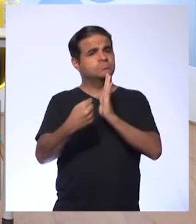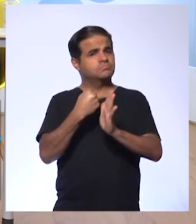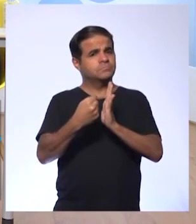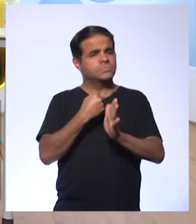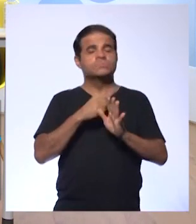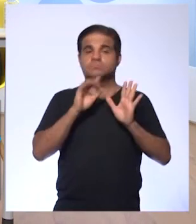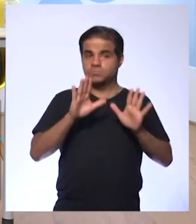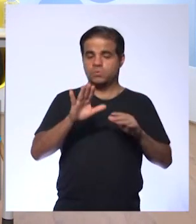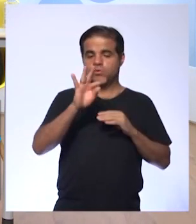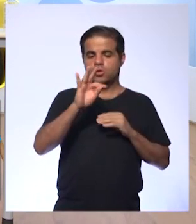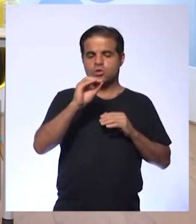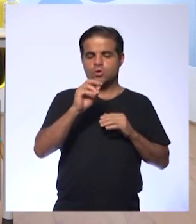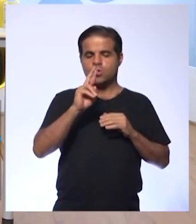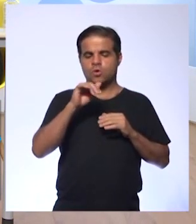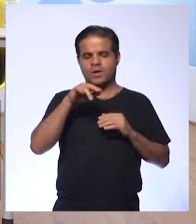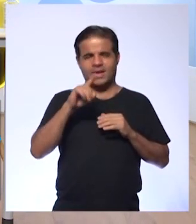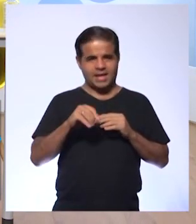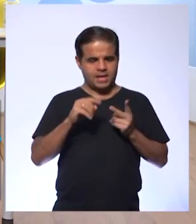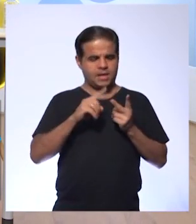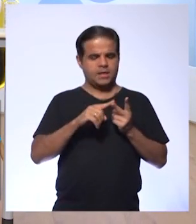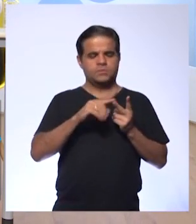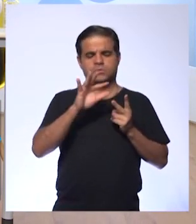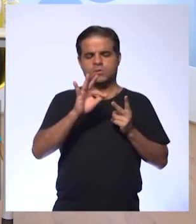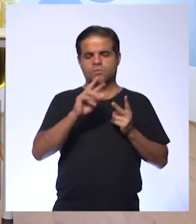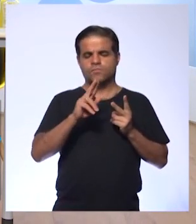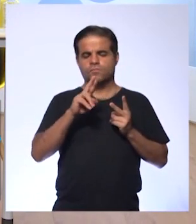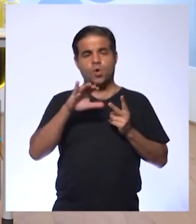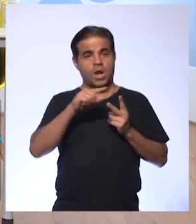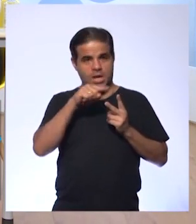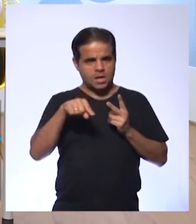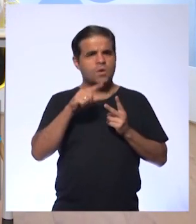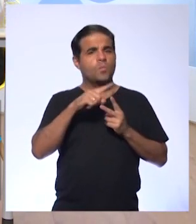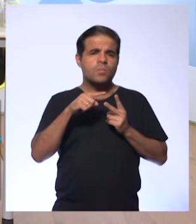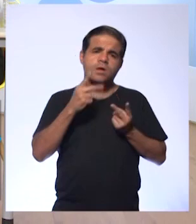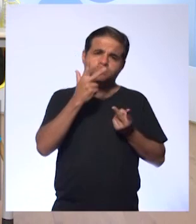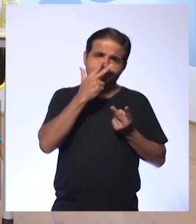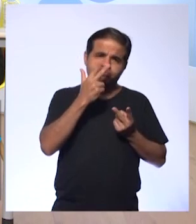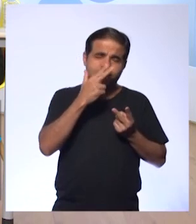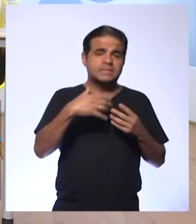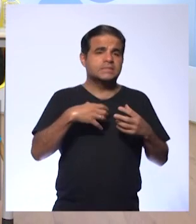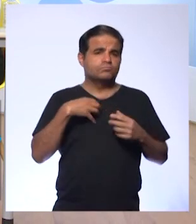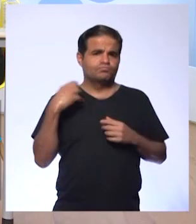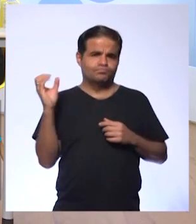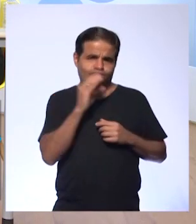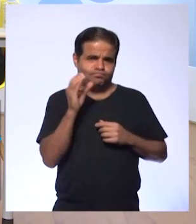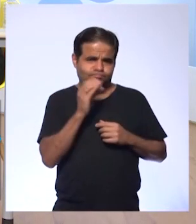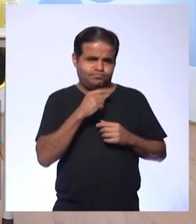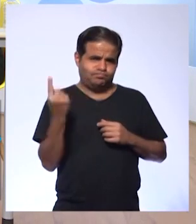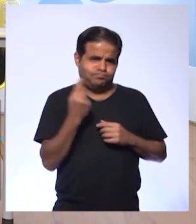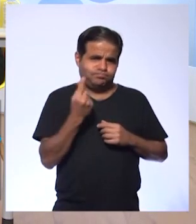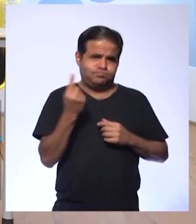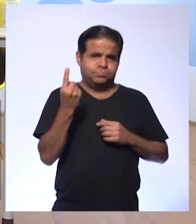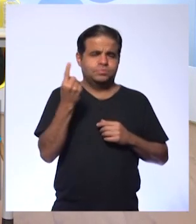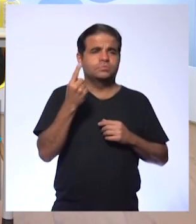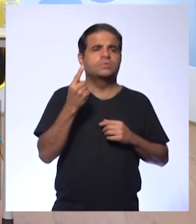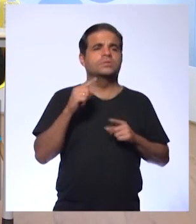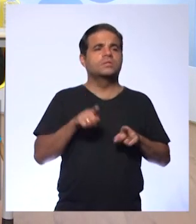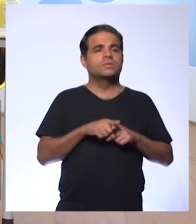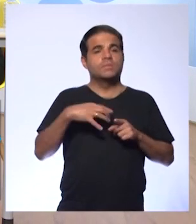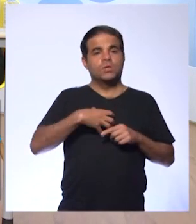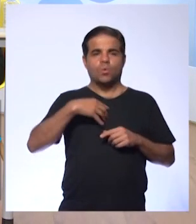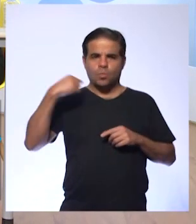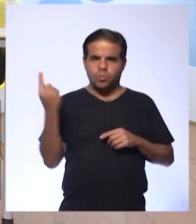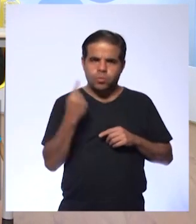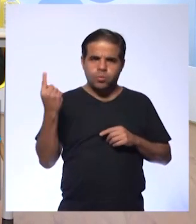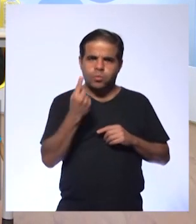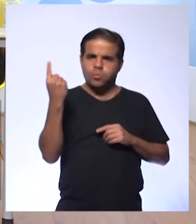Tornado e furacão, eles são muito parecidos, tanto em velocidade e como na questão do giro